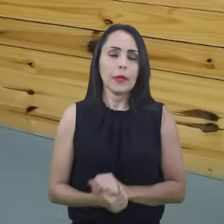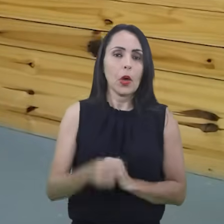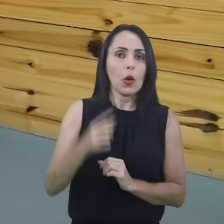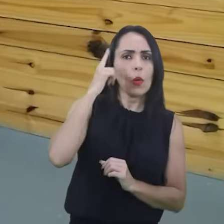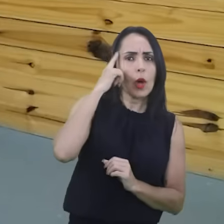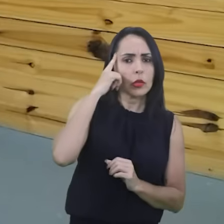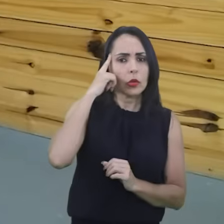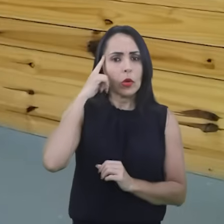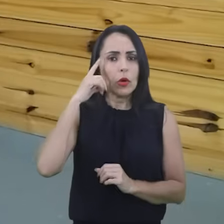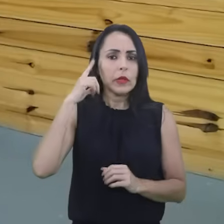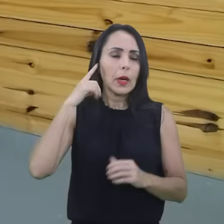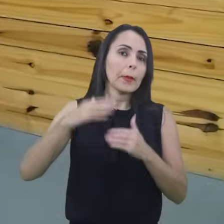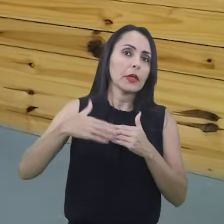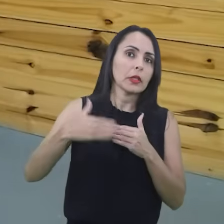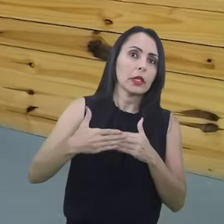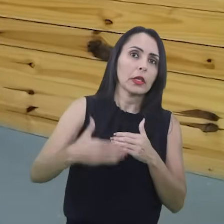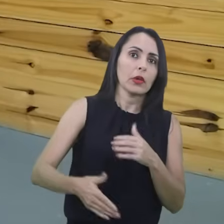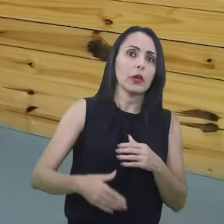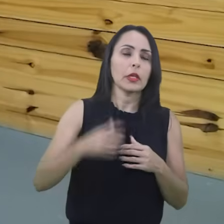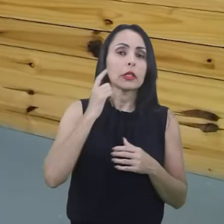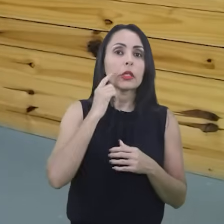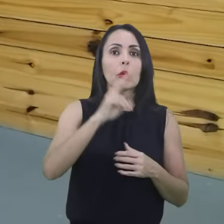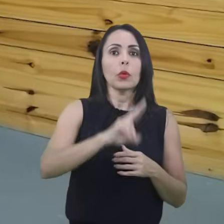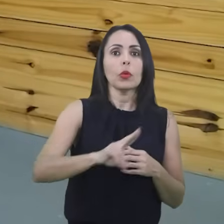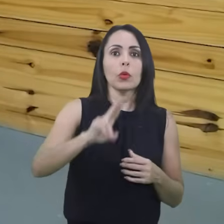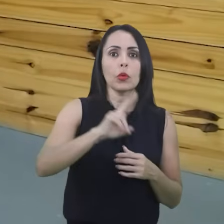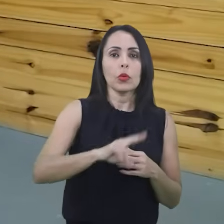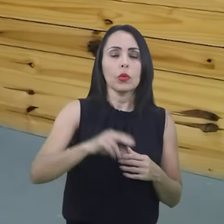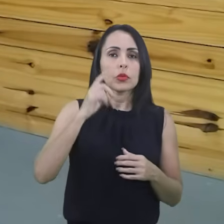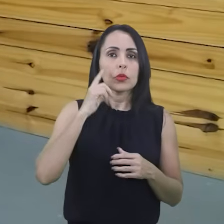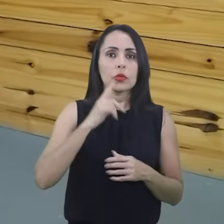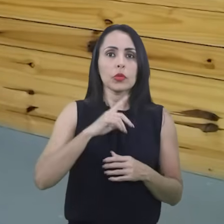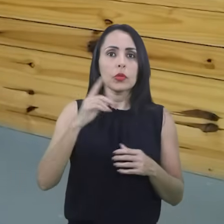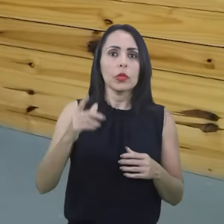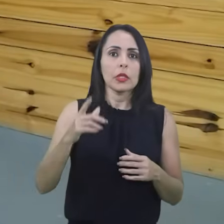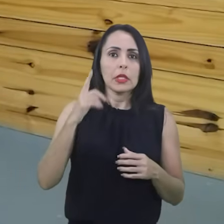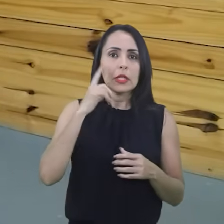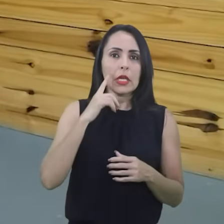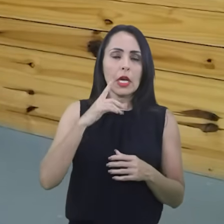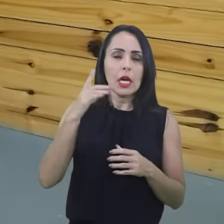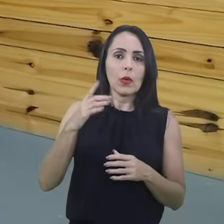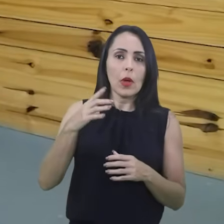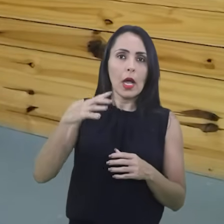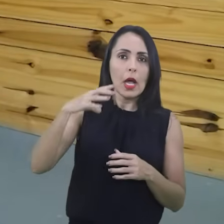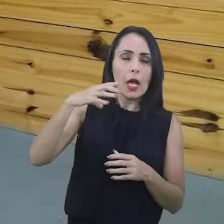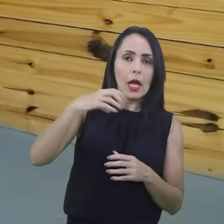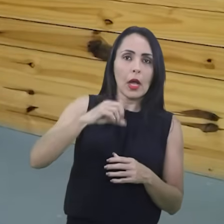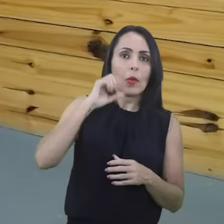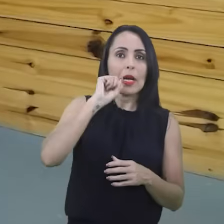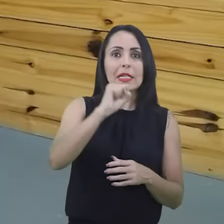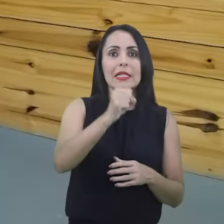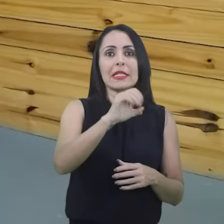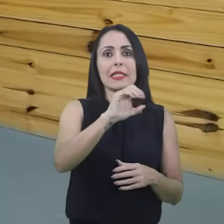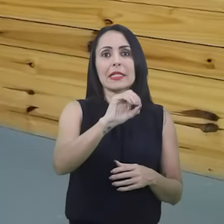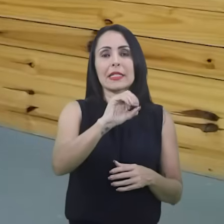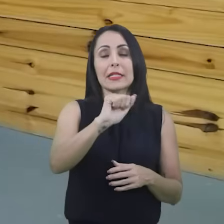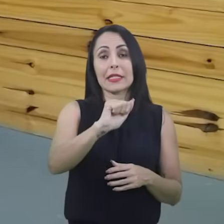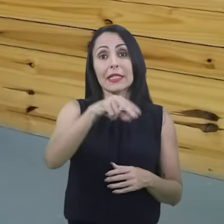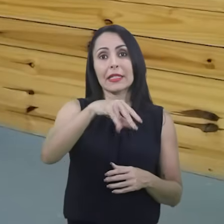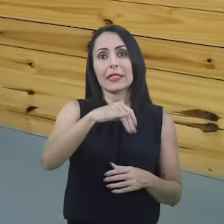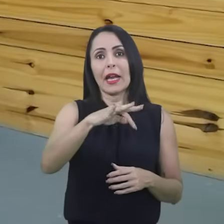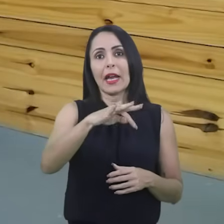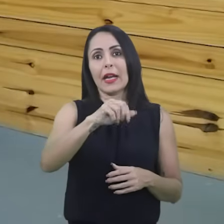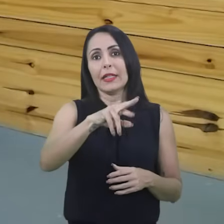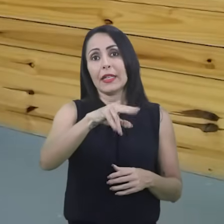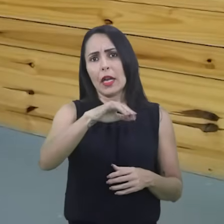dúvida bastante recorrente é sobre o uso de água sanitária, né? Hipoclorito de sódio, né? Se pode ou não